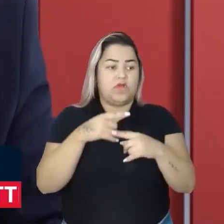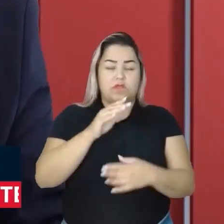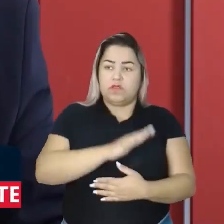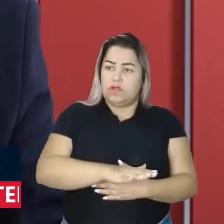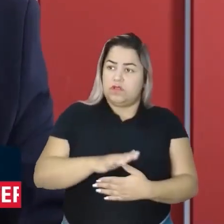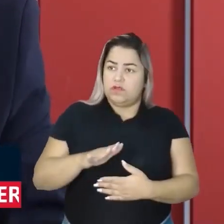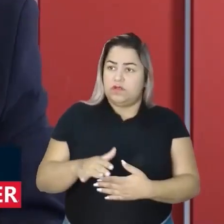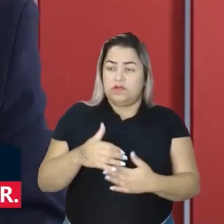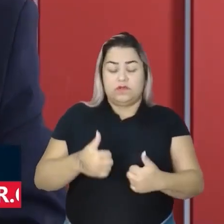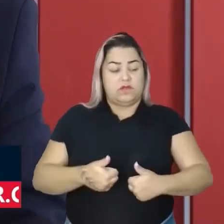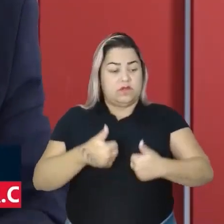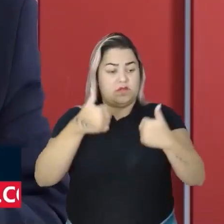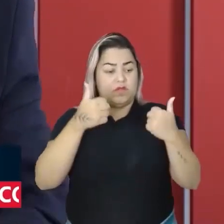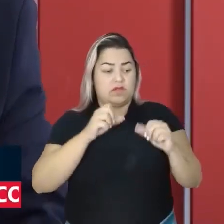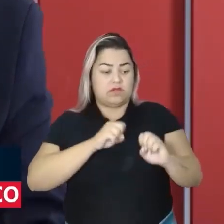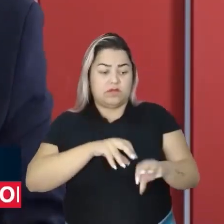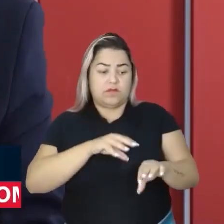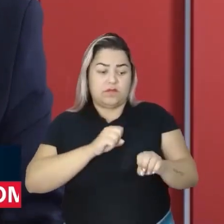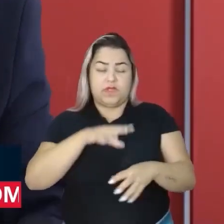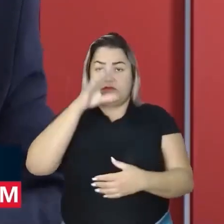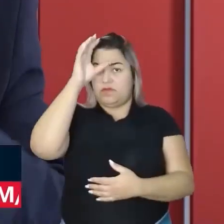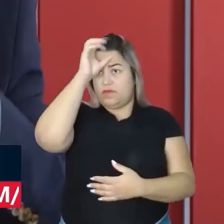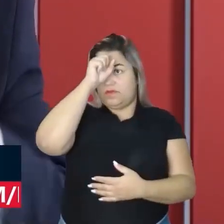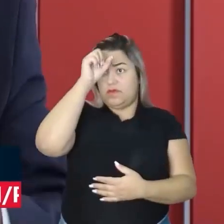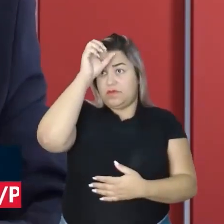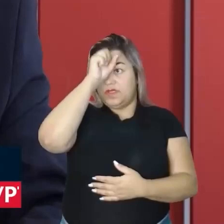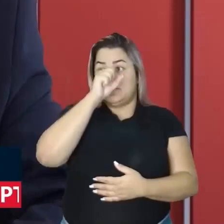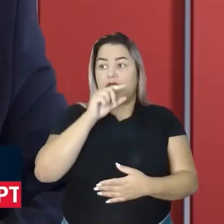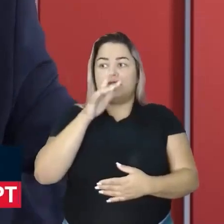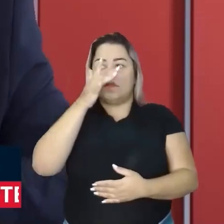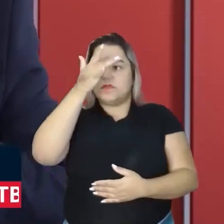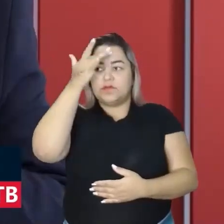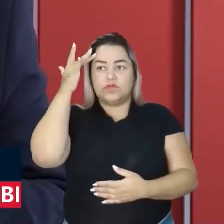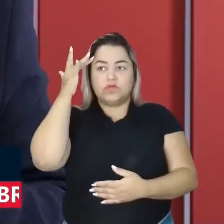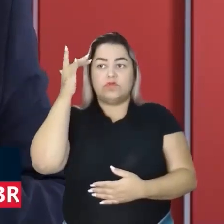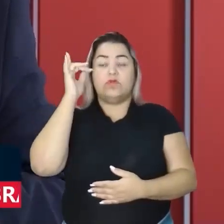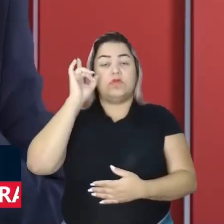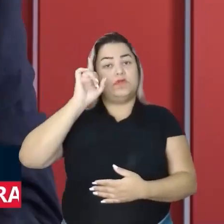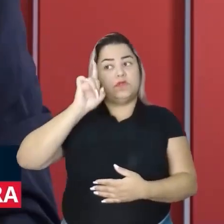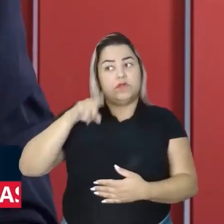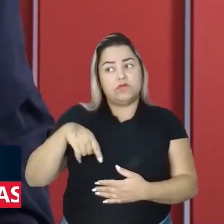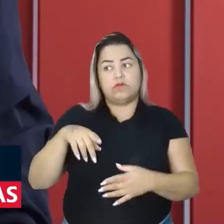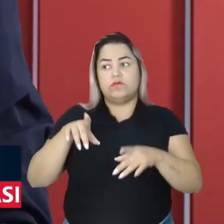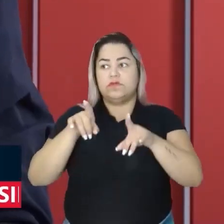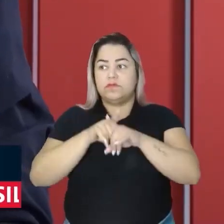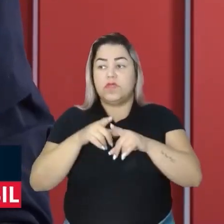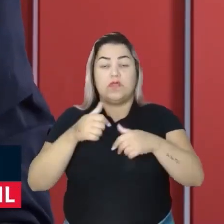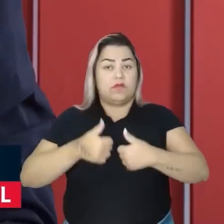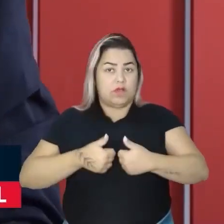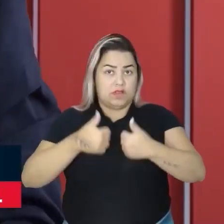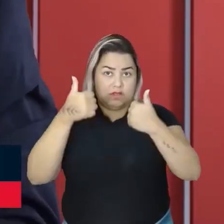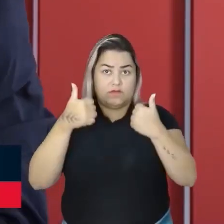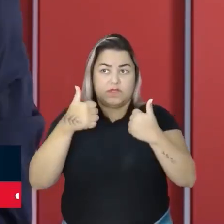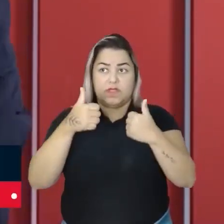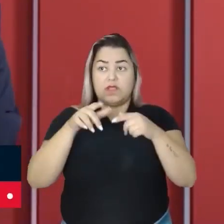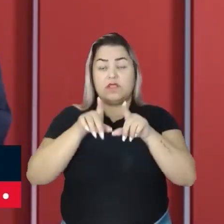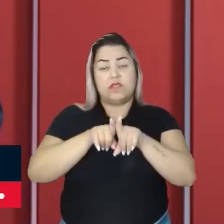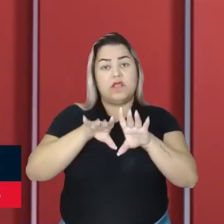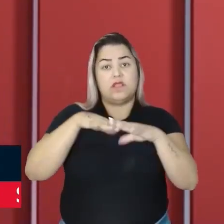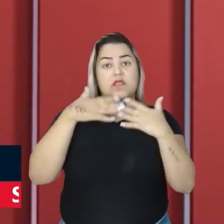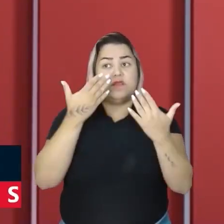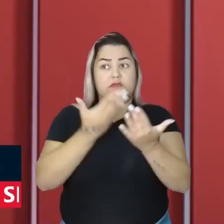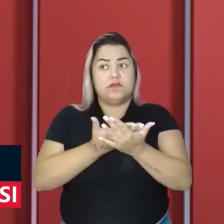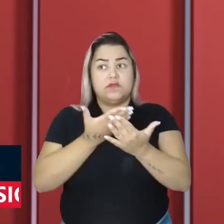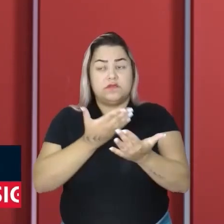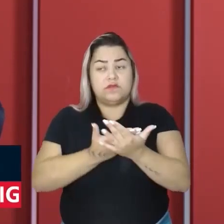da qualidade educacional dela, do aprendizado dela, nós queremos que essa pessoa seja assim muito qualificada na escola. Então, qual é a situação